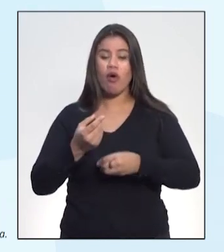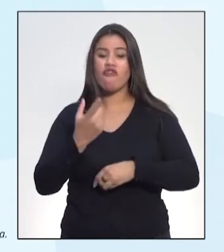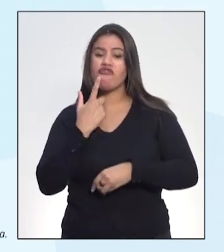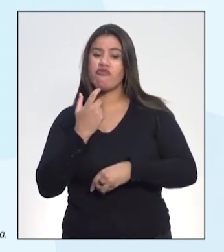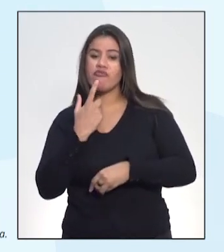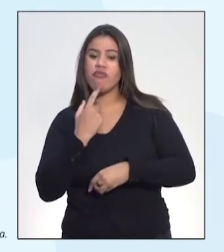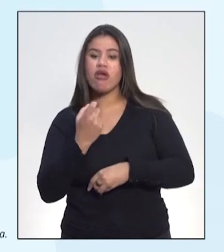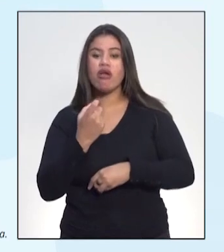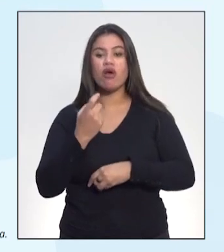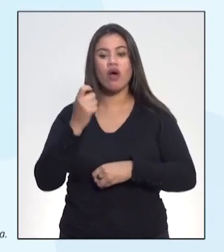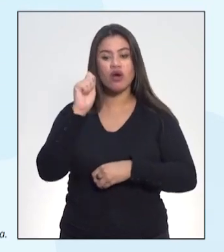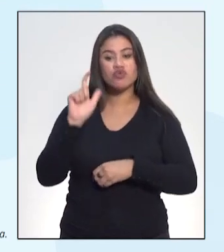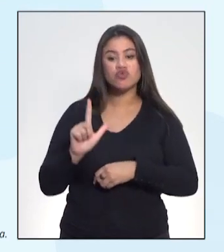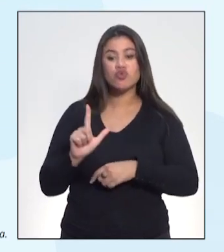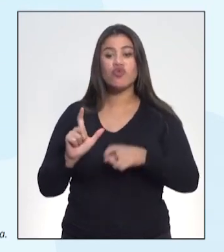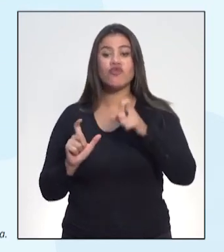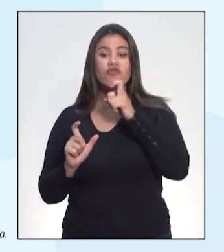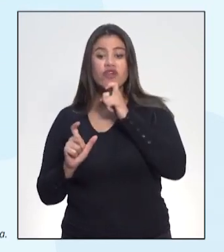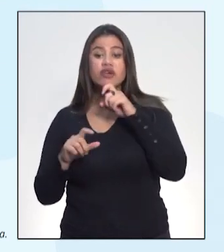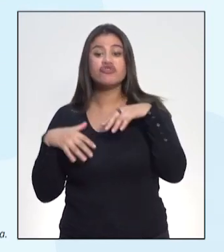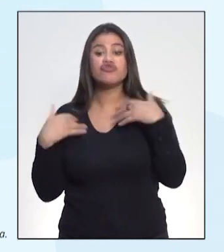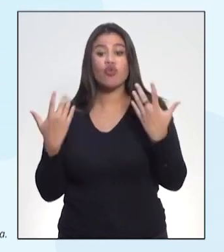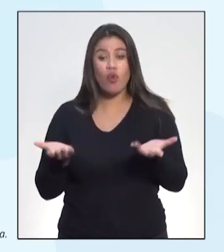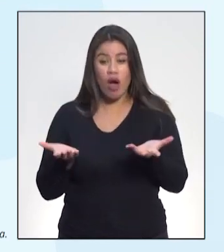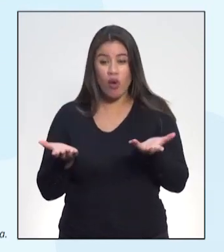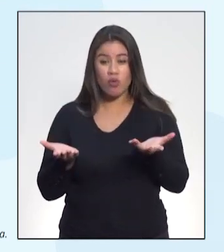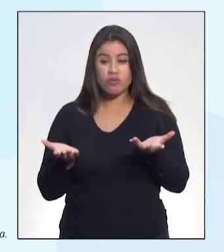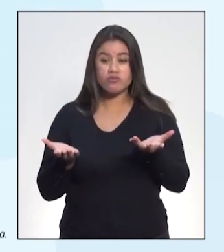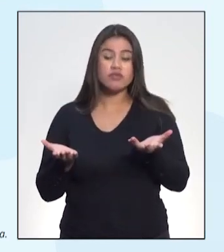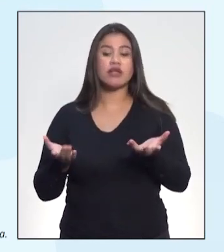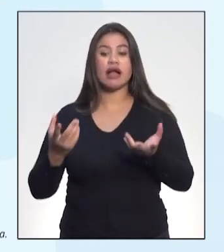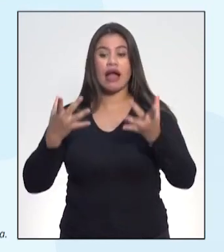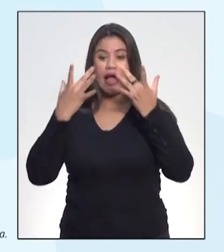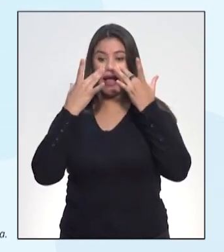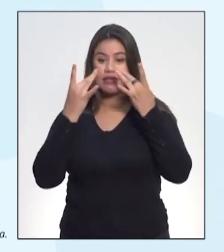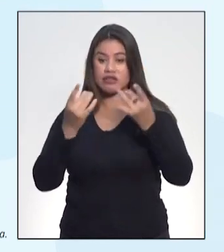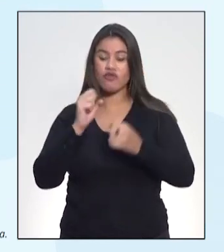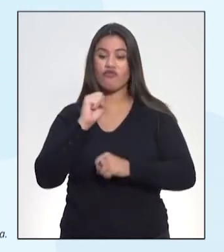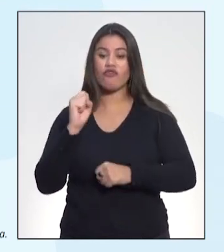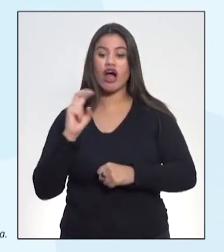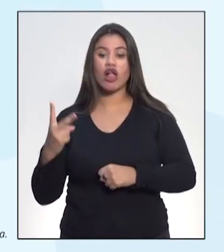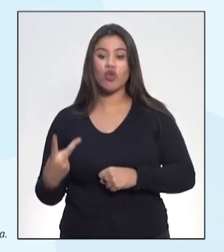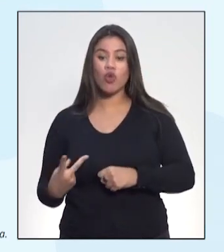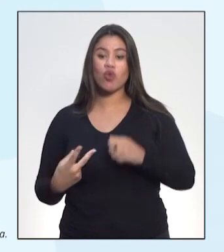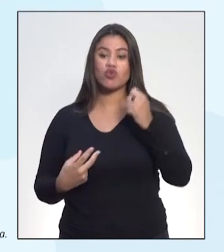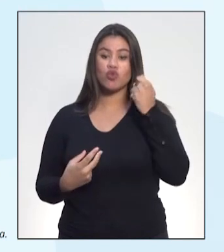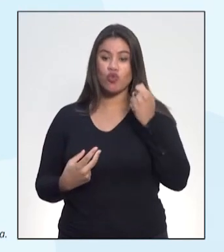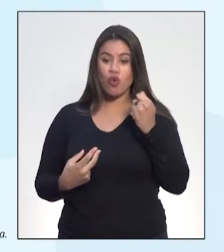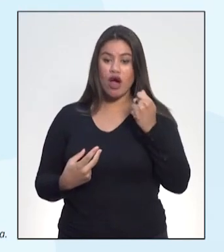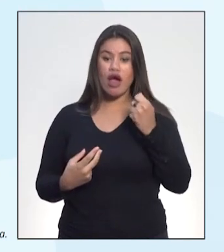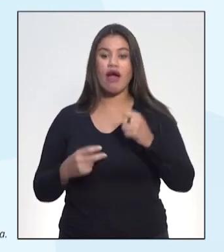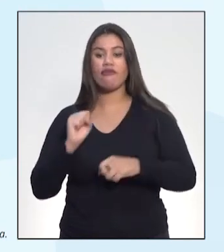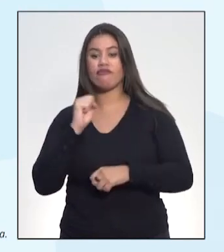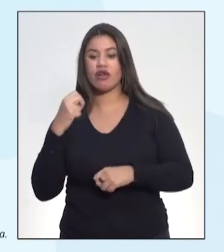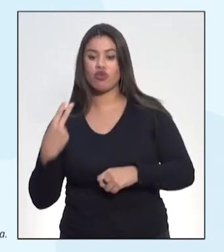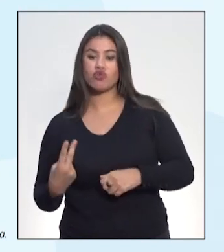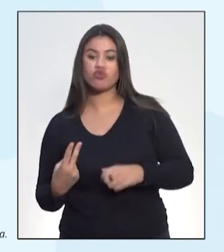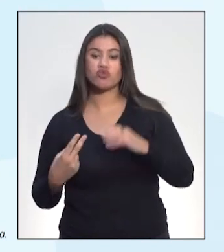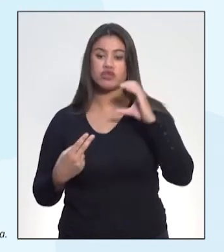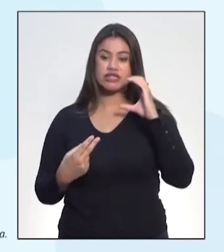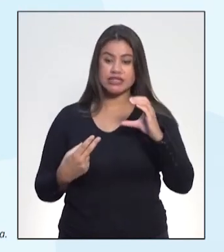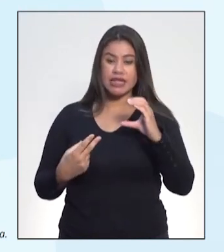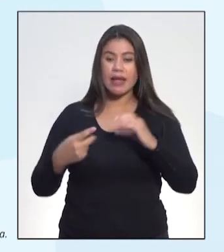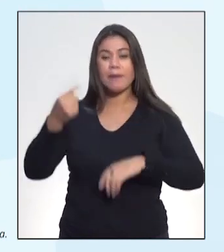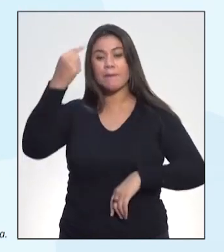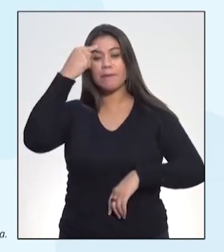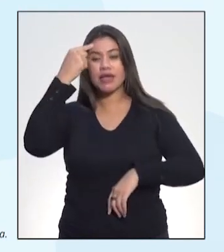o gráfico em verde, tá bom? Então, olha, tenha atenção para o quê? Olhe o valor do A, depois olhe o valor do C, depois tente pensar